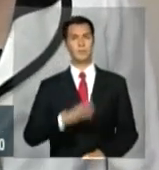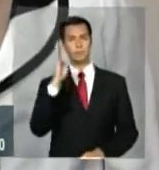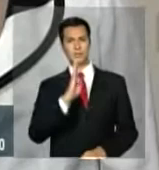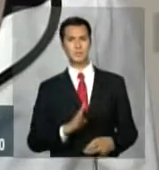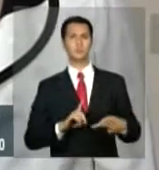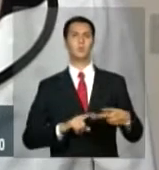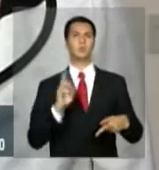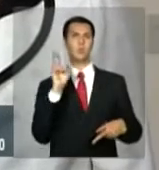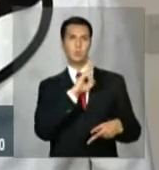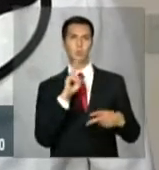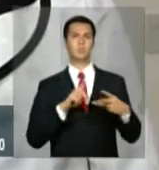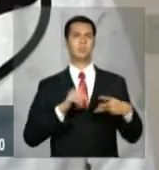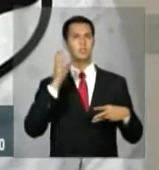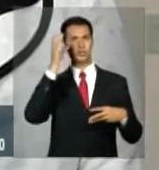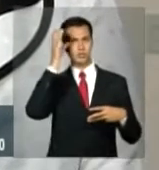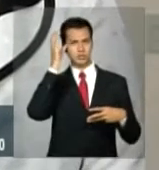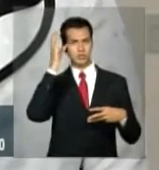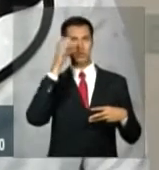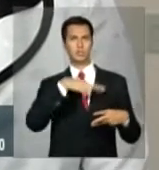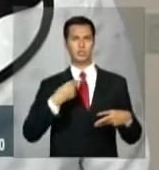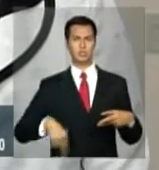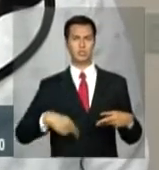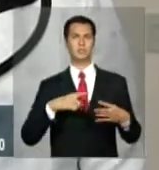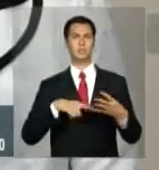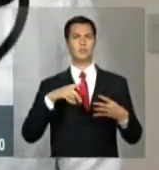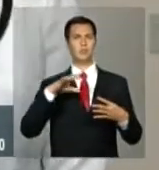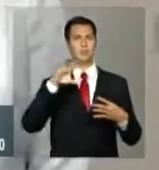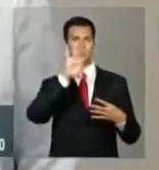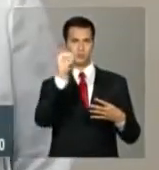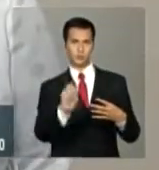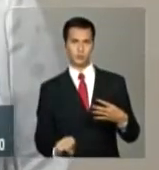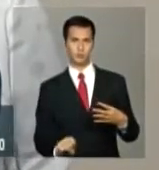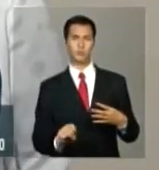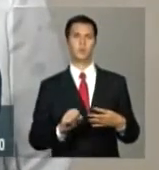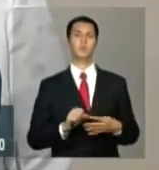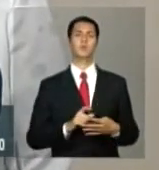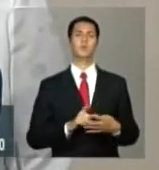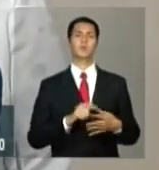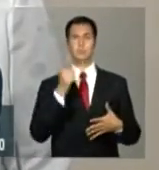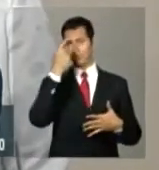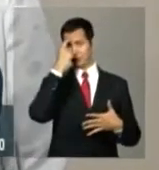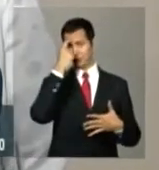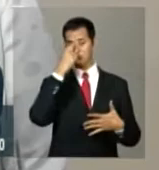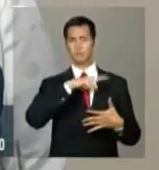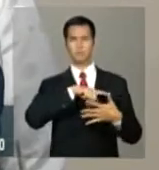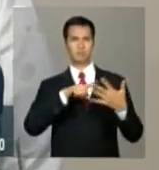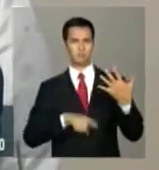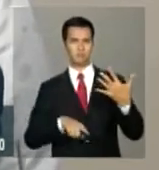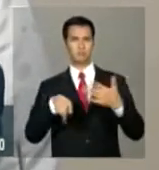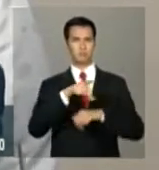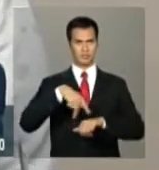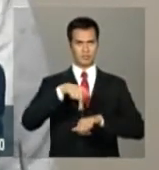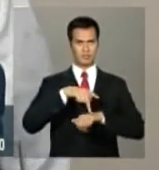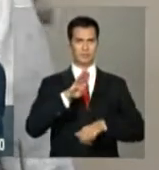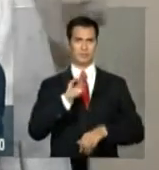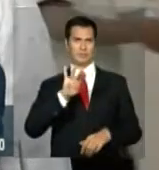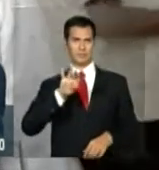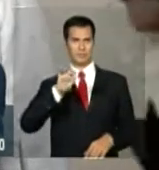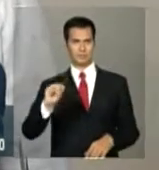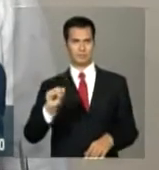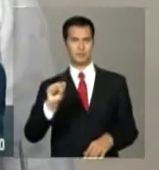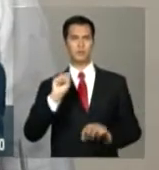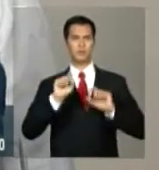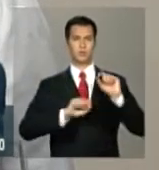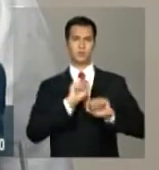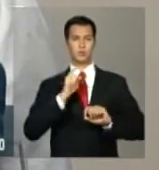a Rússia, quanto a China, quanto a África do Sul e a Índia, nós definimos que esses